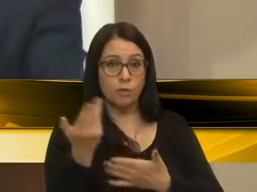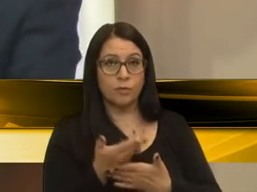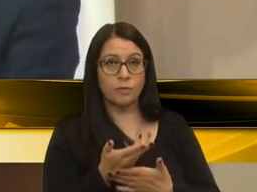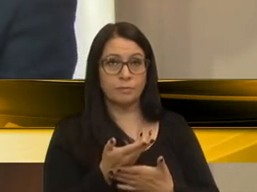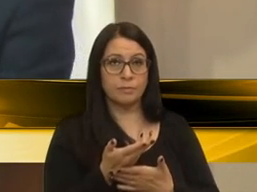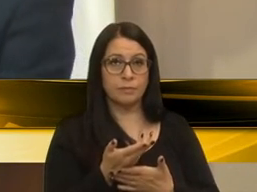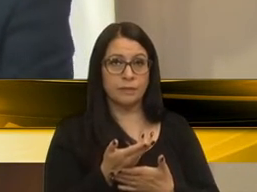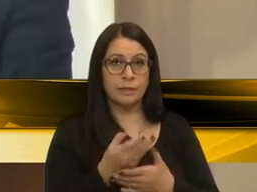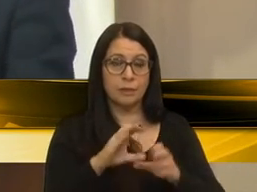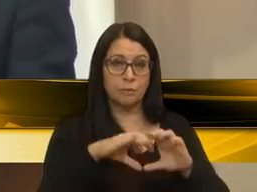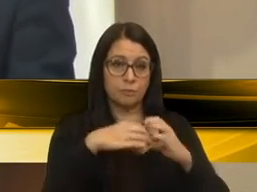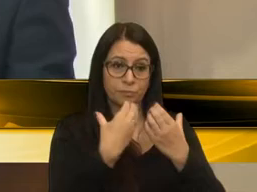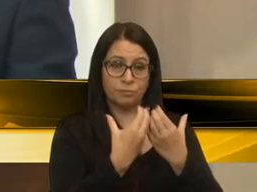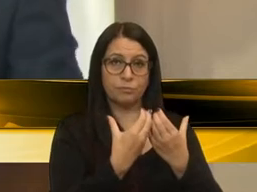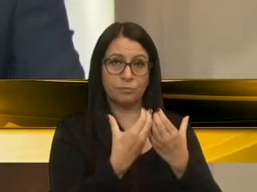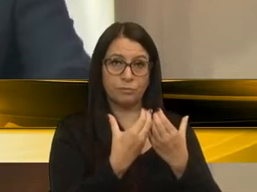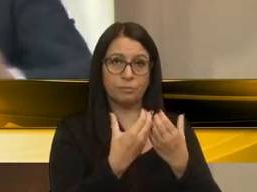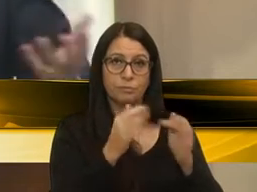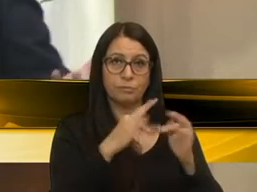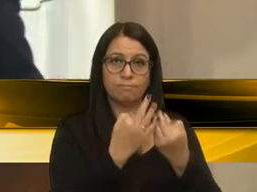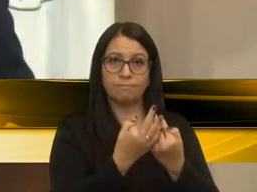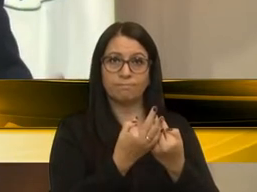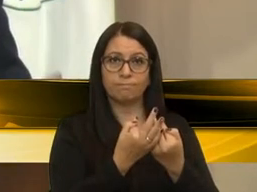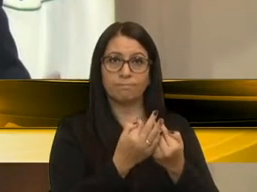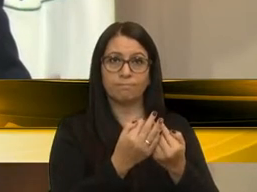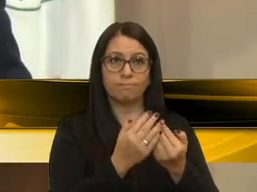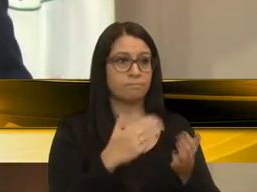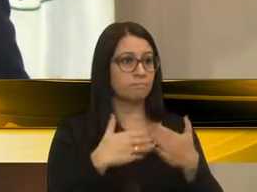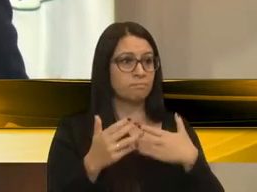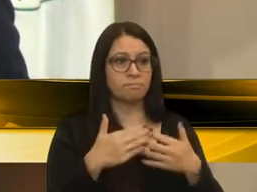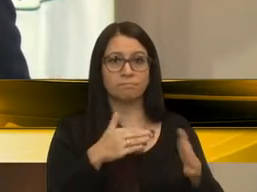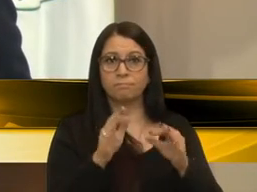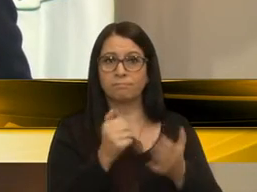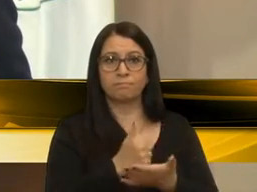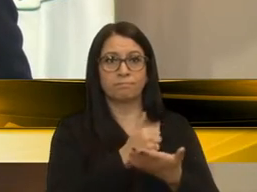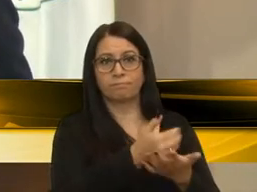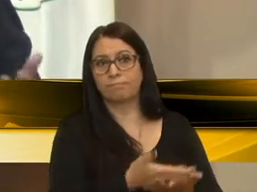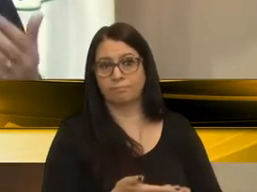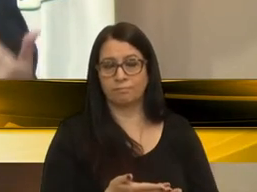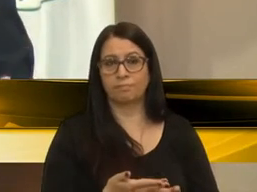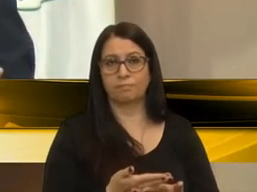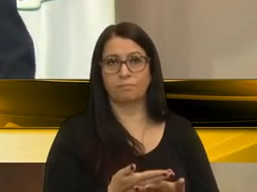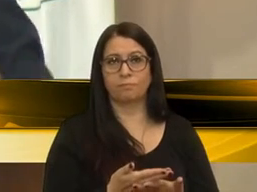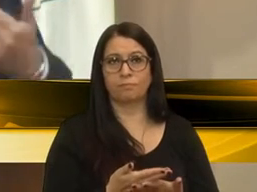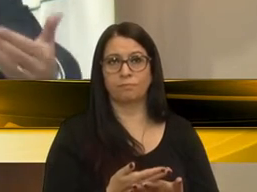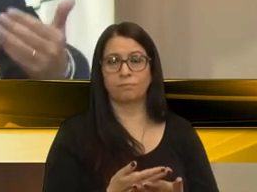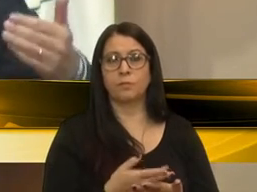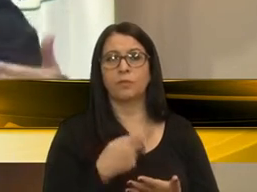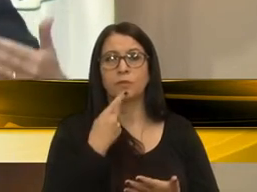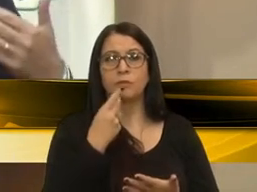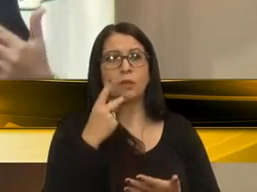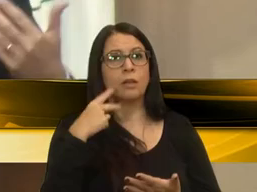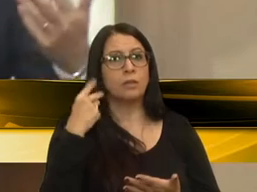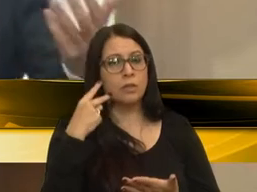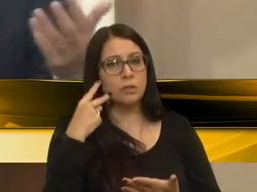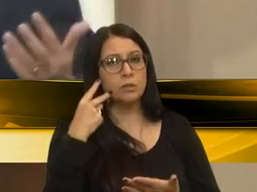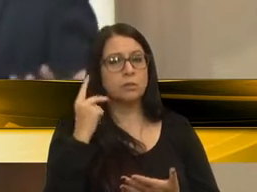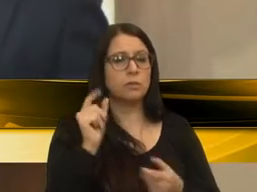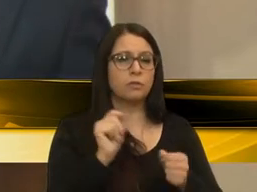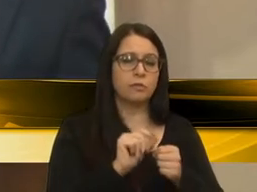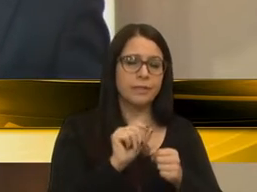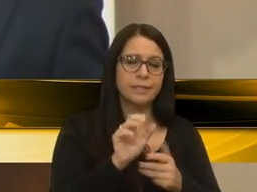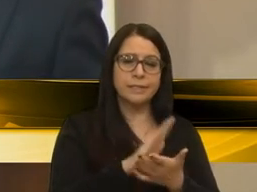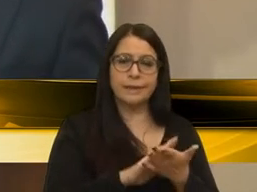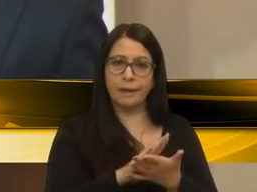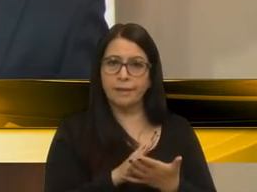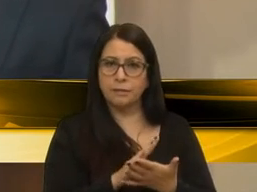e aquela comunidade e seus familiares fiquem a ver navios. Então, quando dizem, os vereadores não fazem